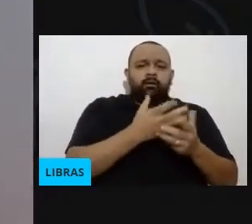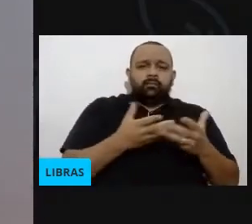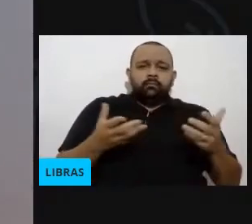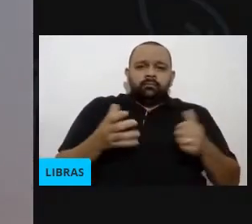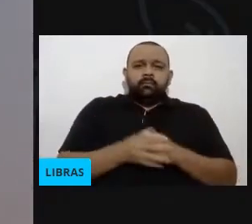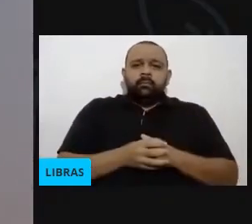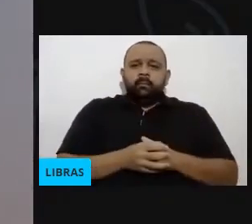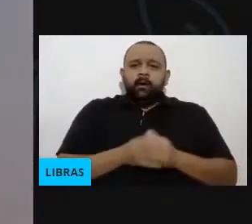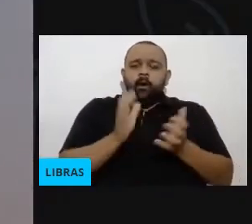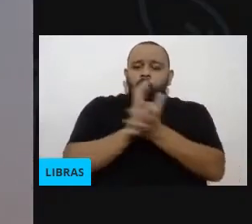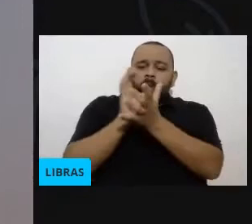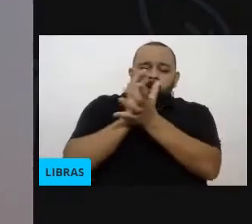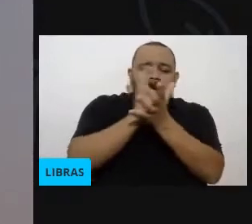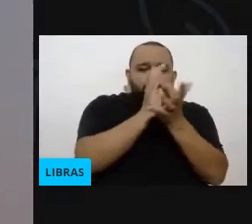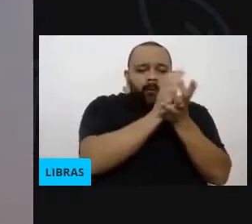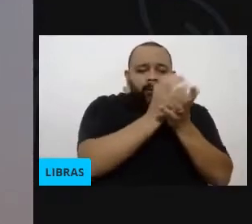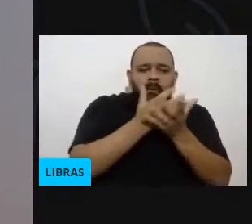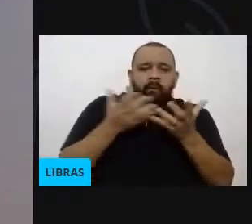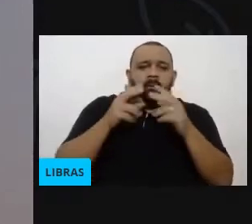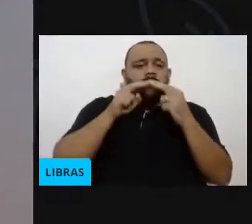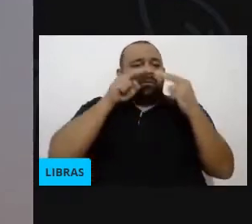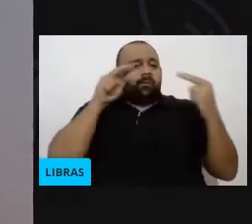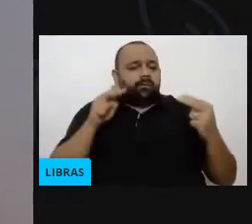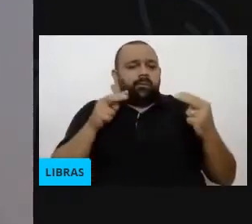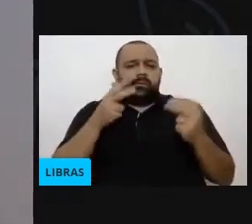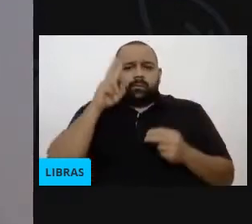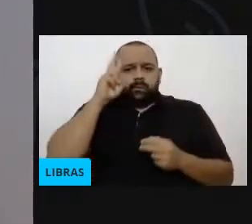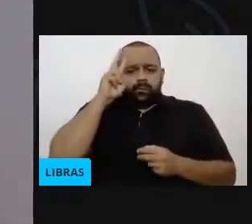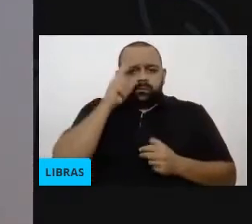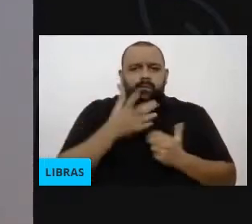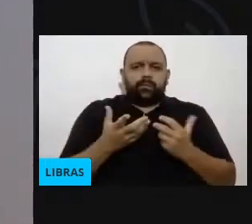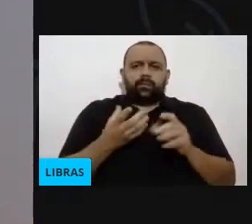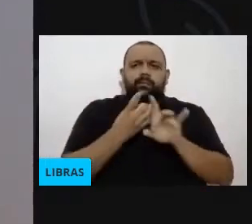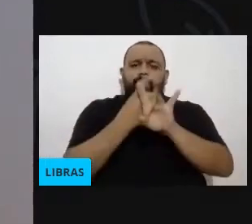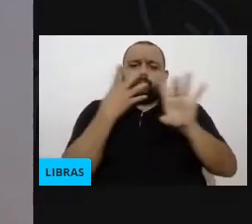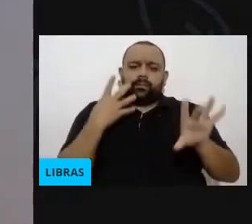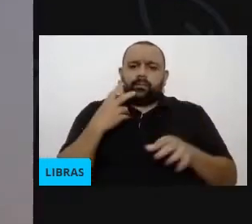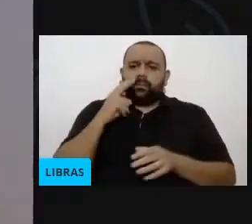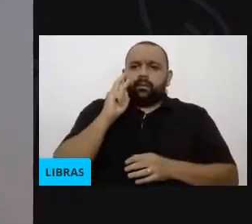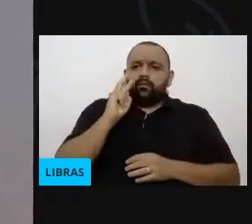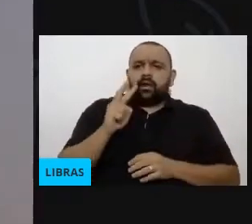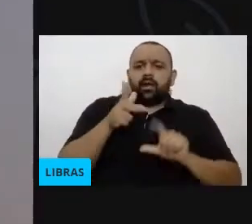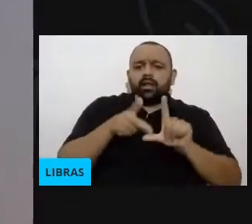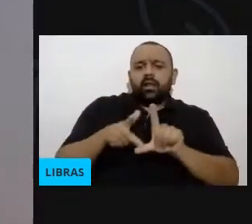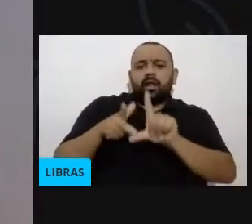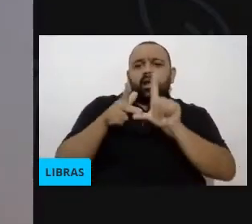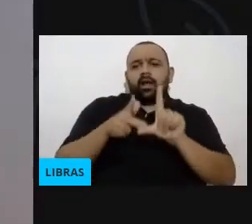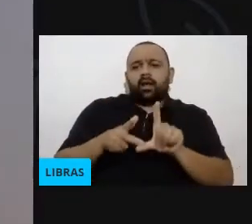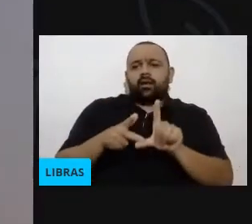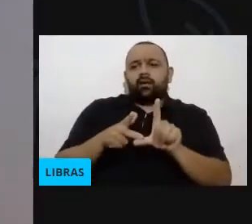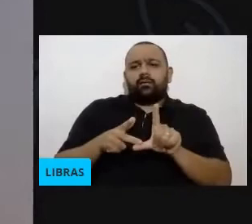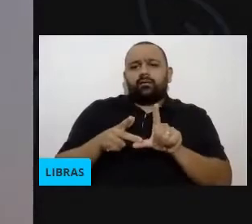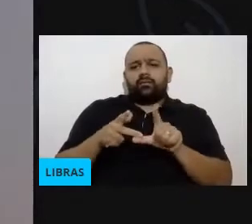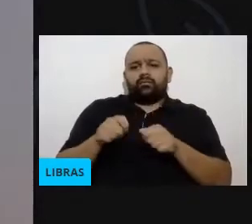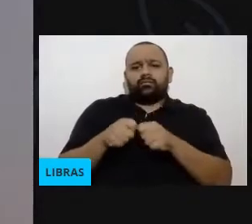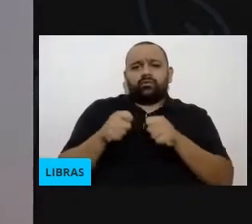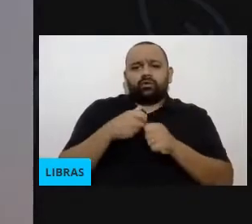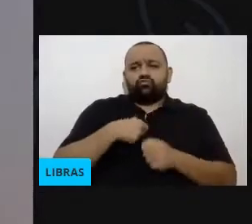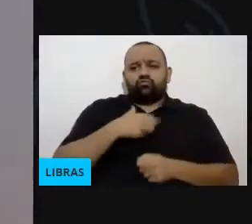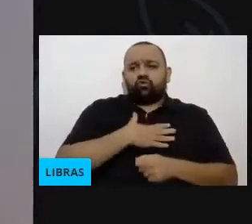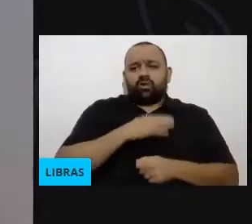grupos assim, de forma virtual, a gente iria ouvir as lives, né? São uma porcaria, eu não gosto de nenhuma delas,